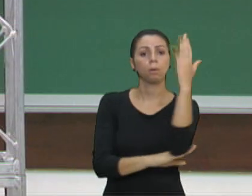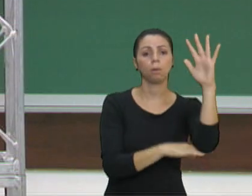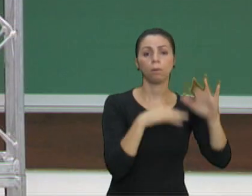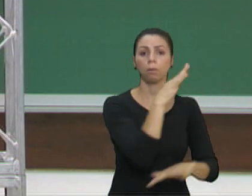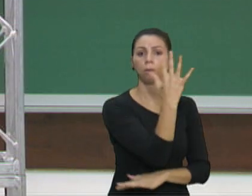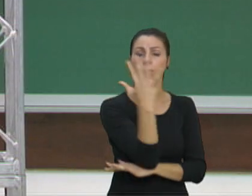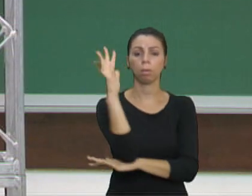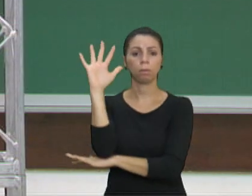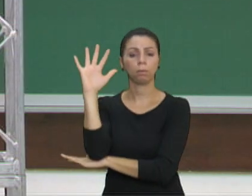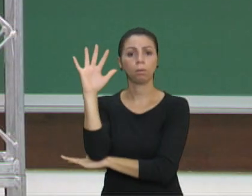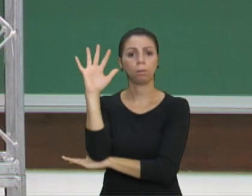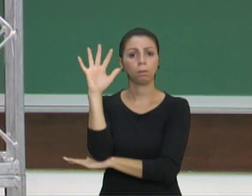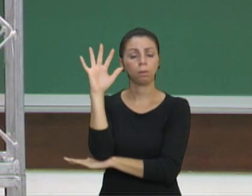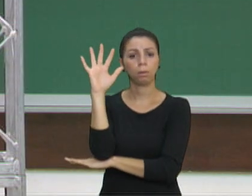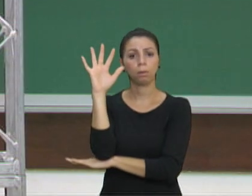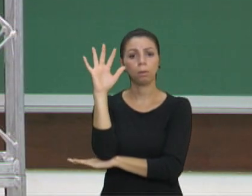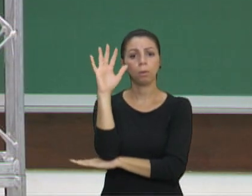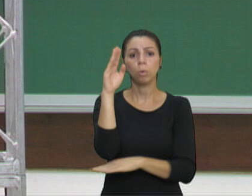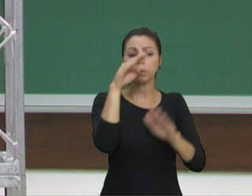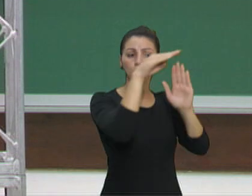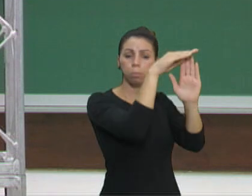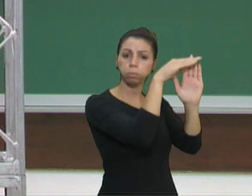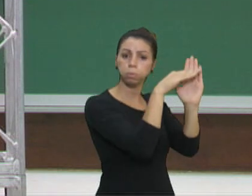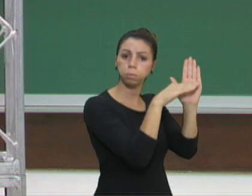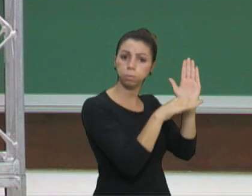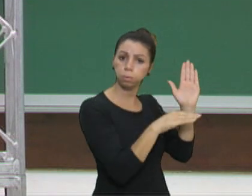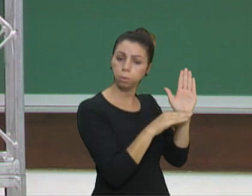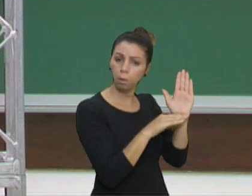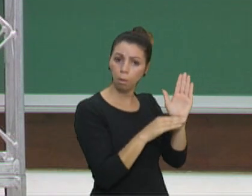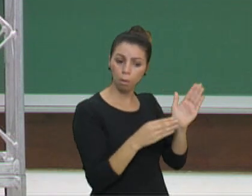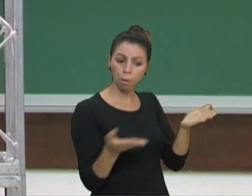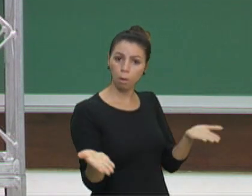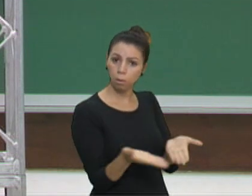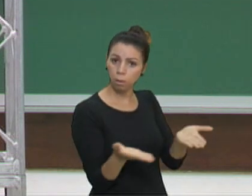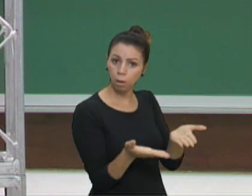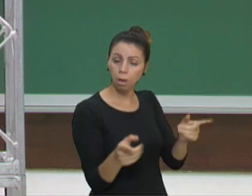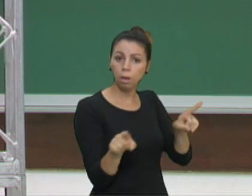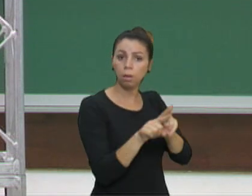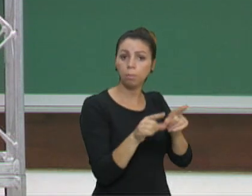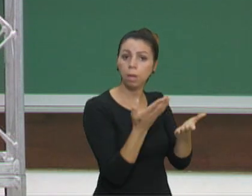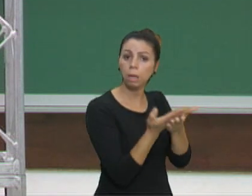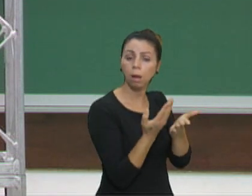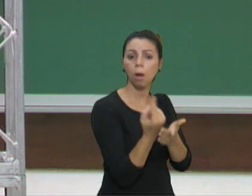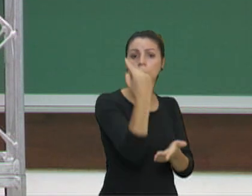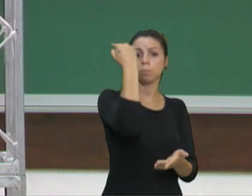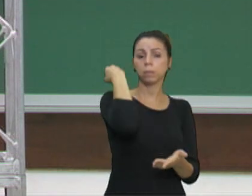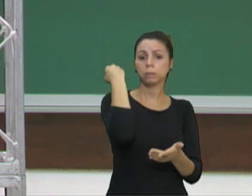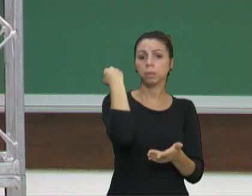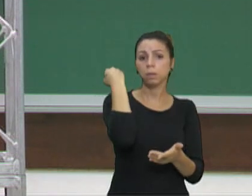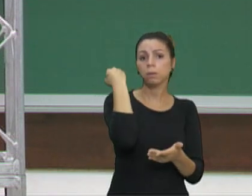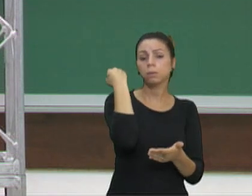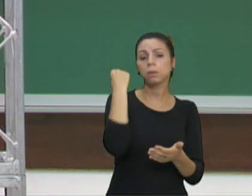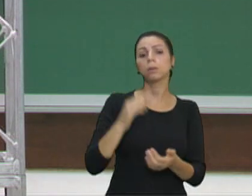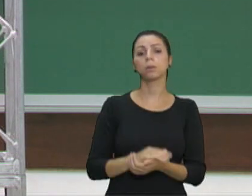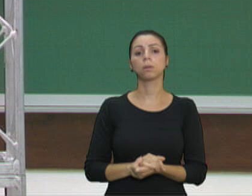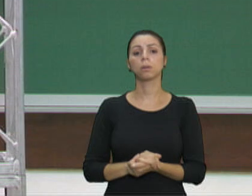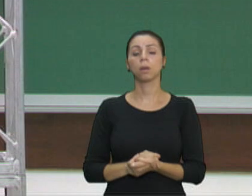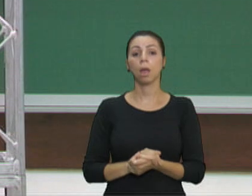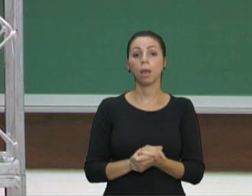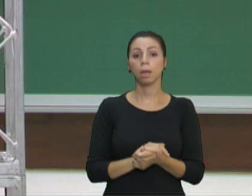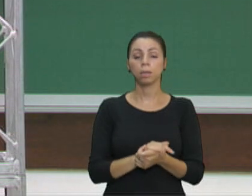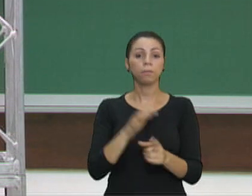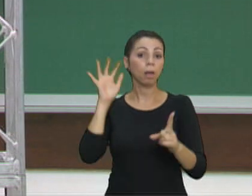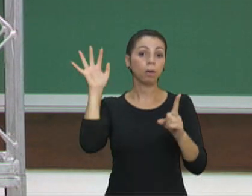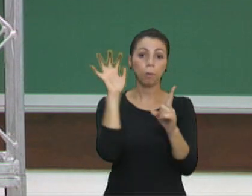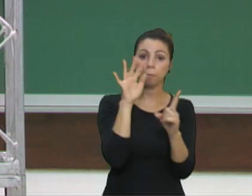esses fatores que nós falamos nesta aula e na aula passada são eles que vão determinar os diferentes climas que